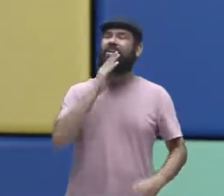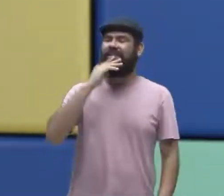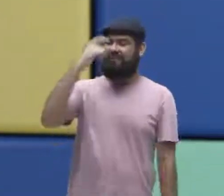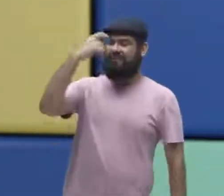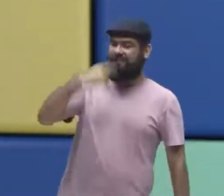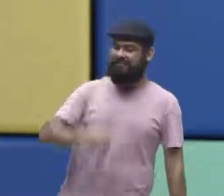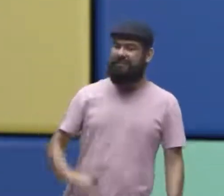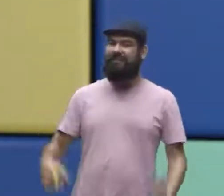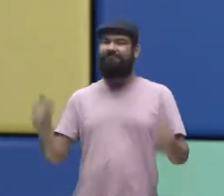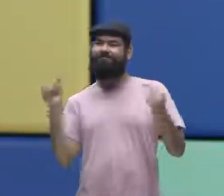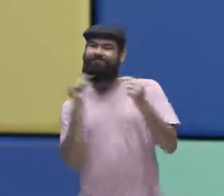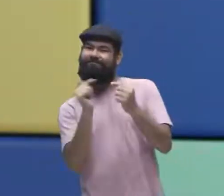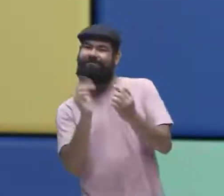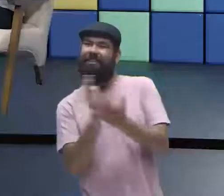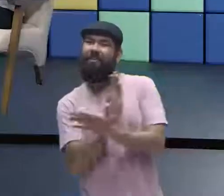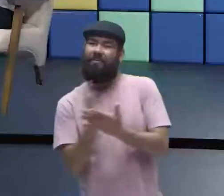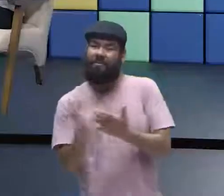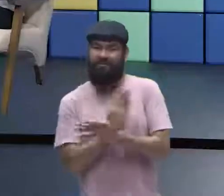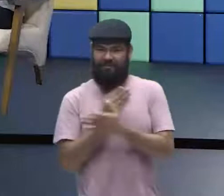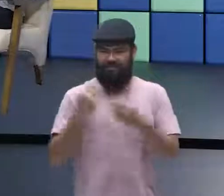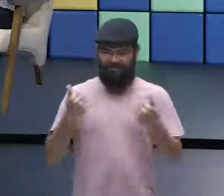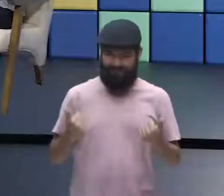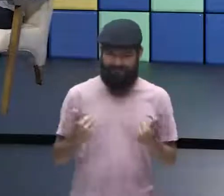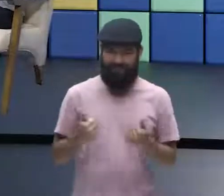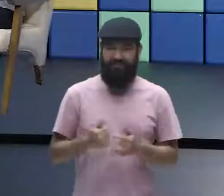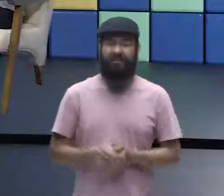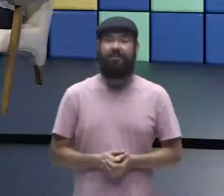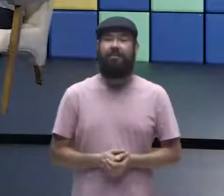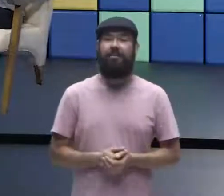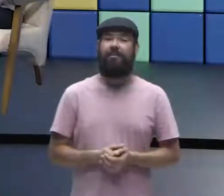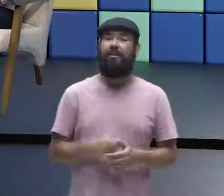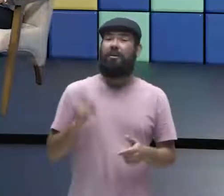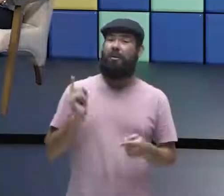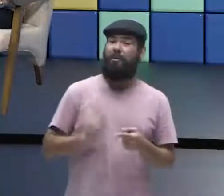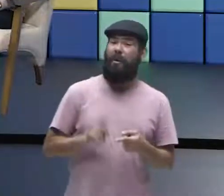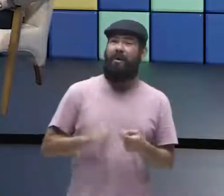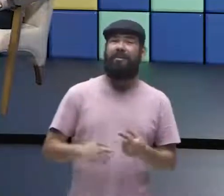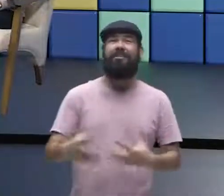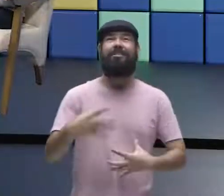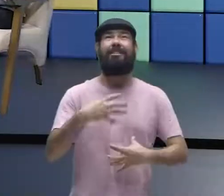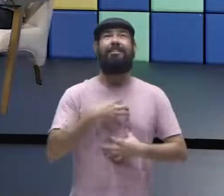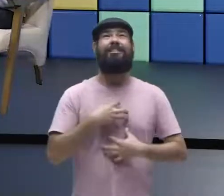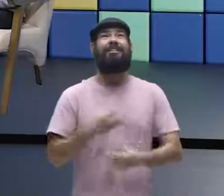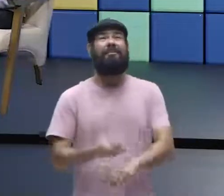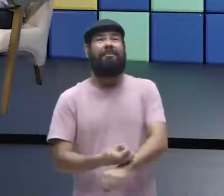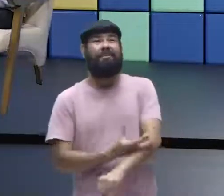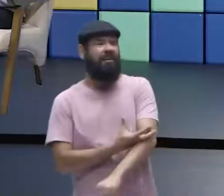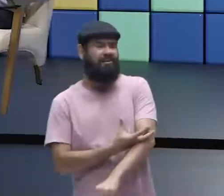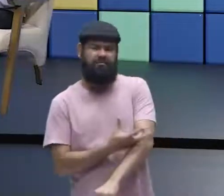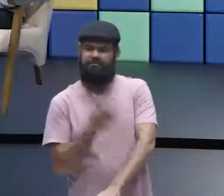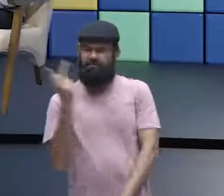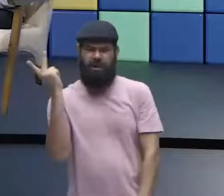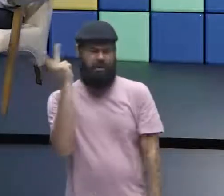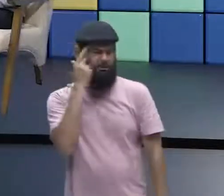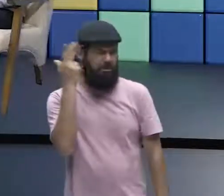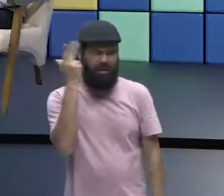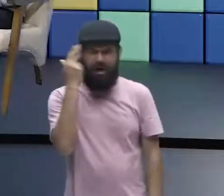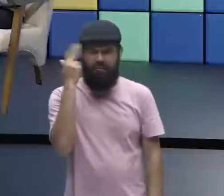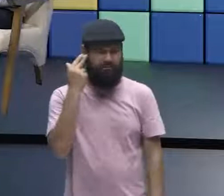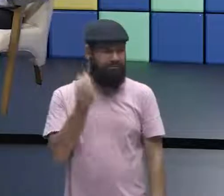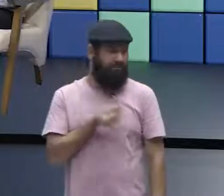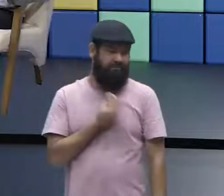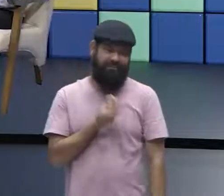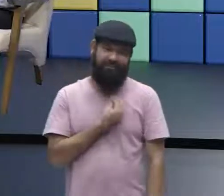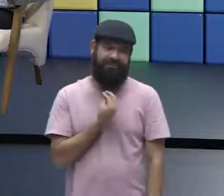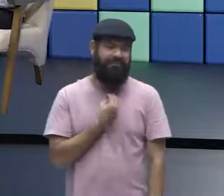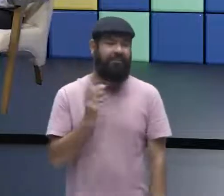das situações que a gente vai colocar aqui, né, Leilane? Justamente porque sentir emoções é normal, é da vida. Inclusive,